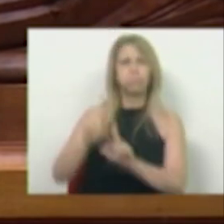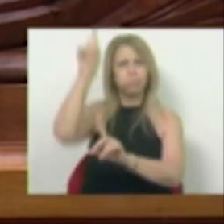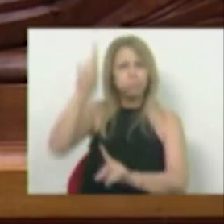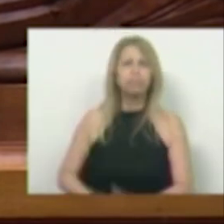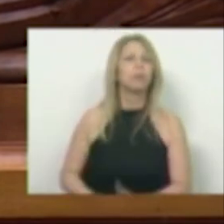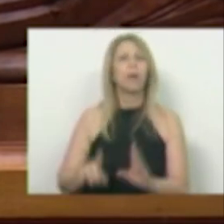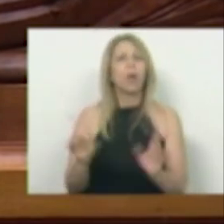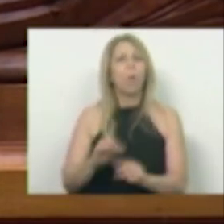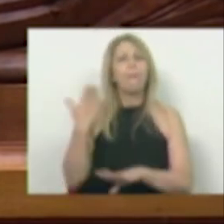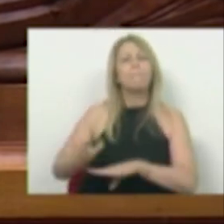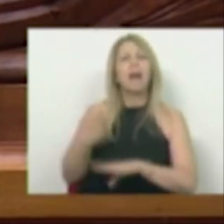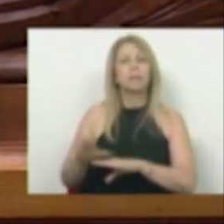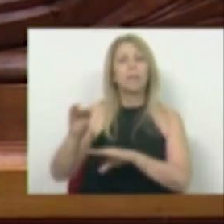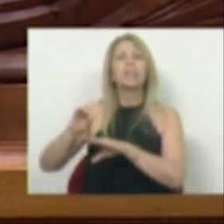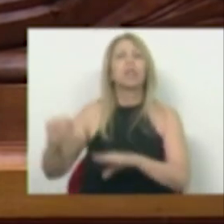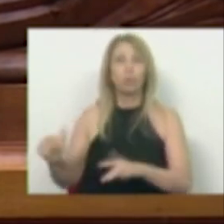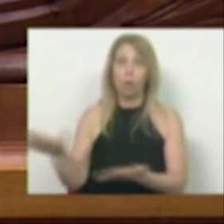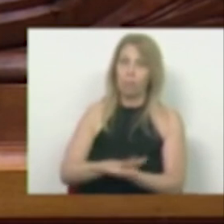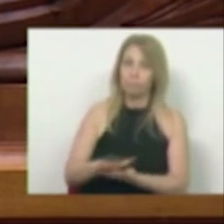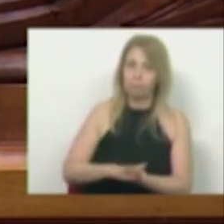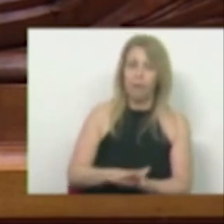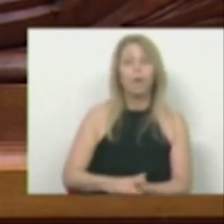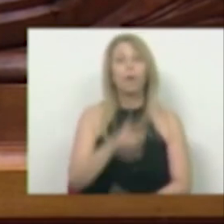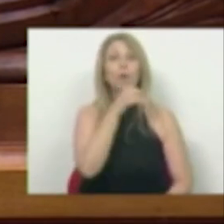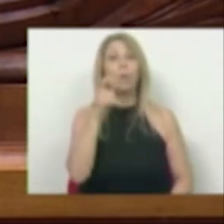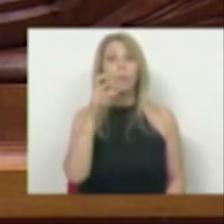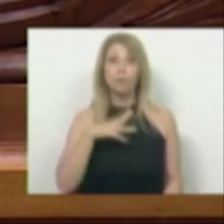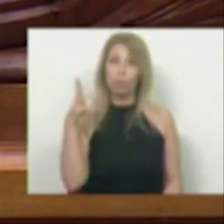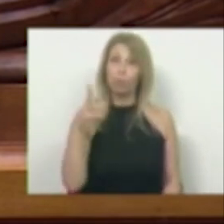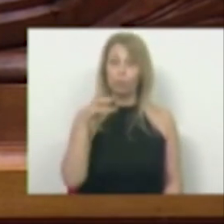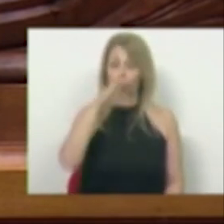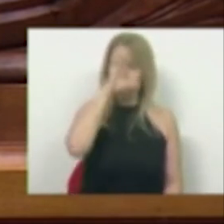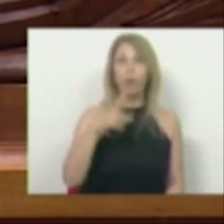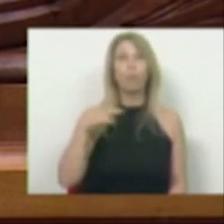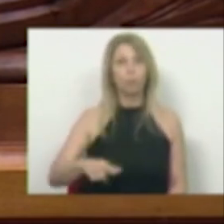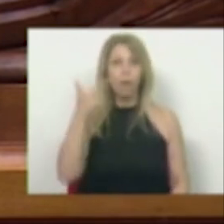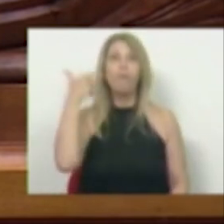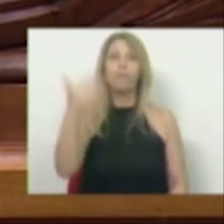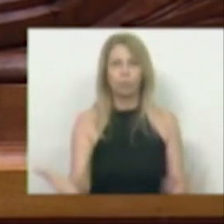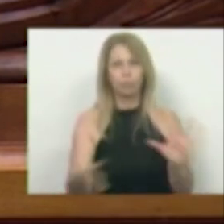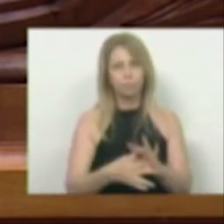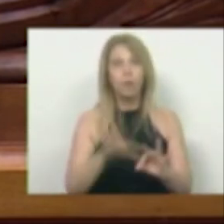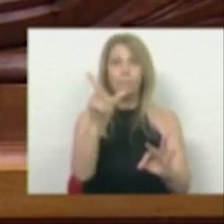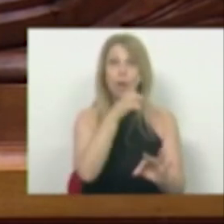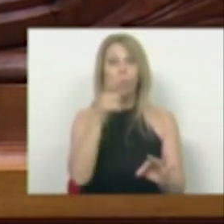nenhuma parte do seu território. O compromisso deste governo é com o Portugal futuro, mas é um compromisso que só se